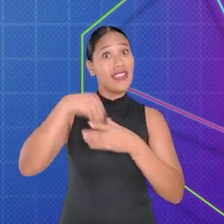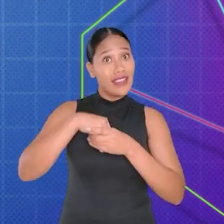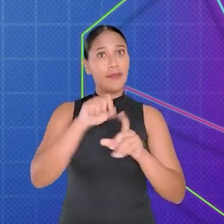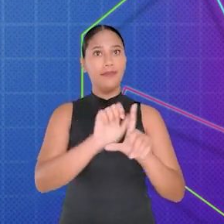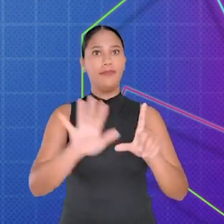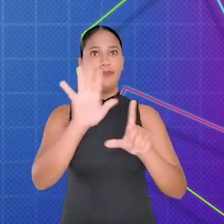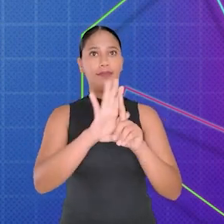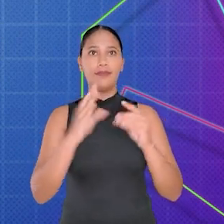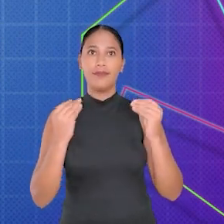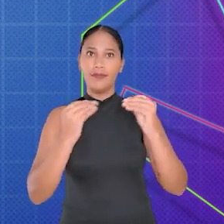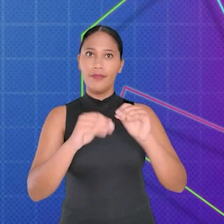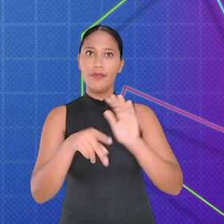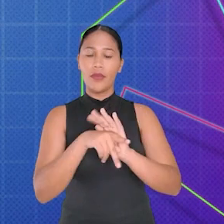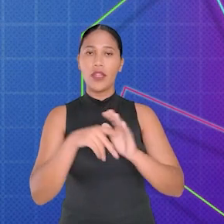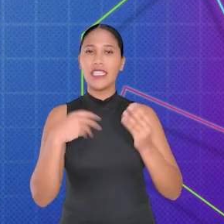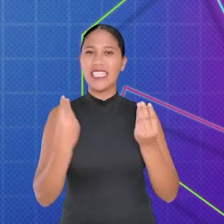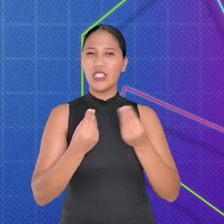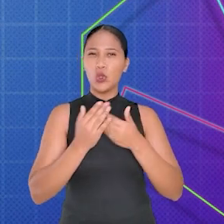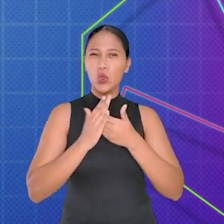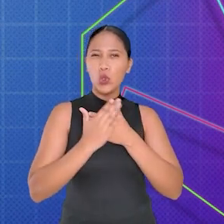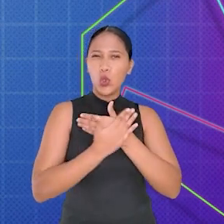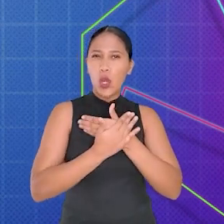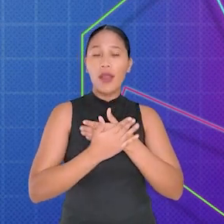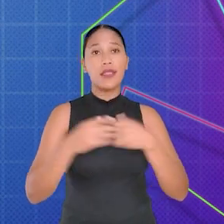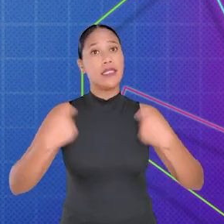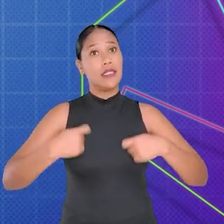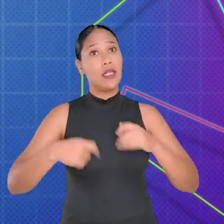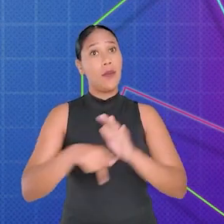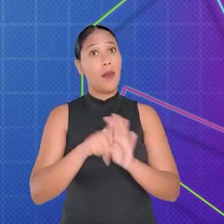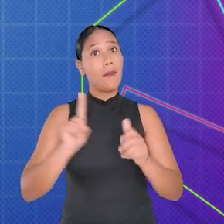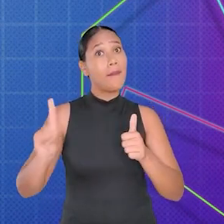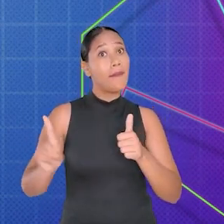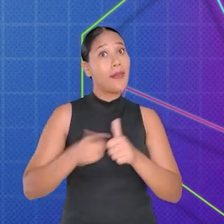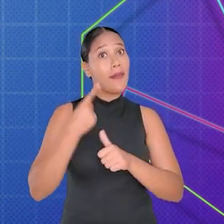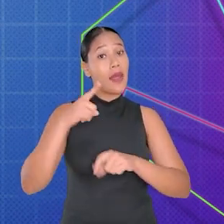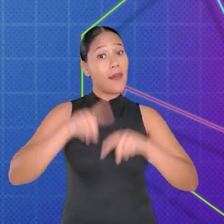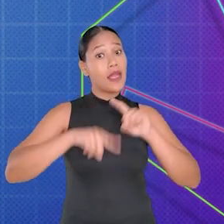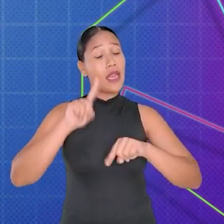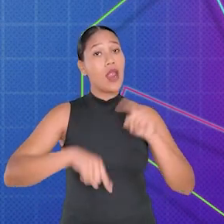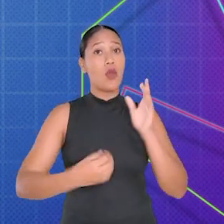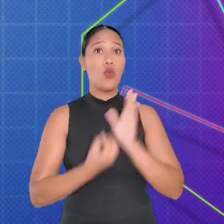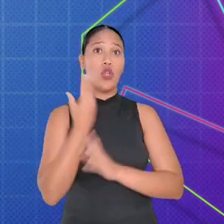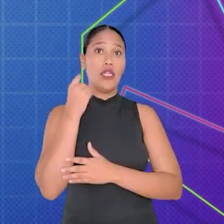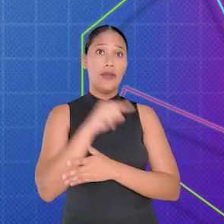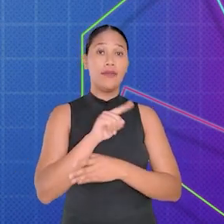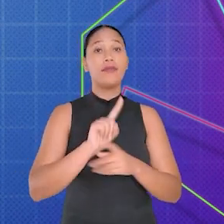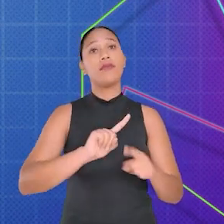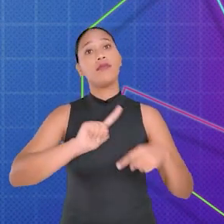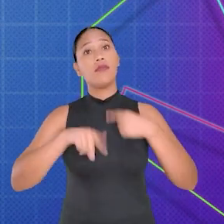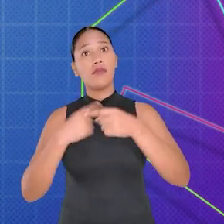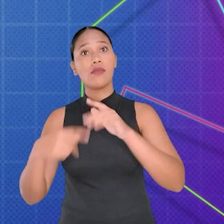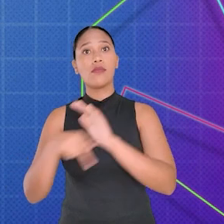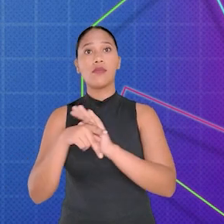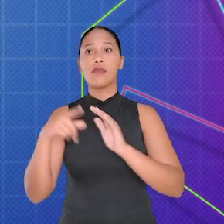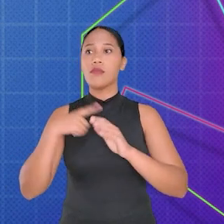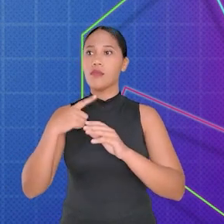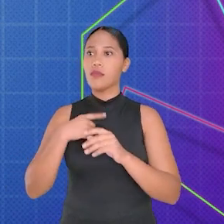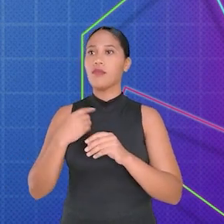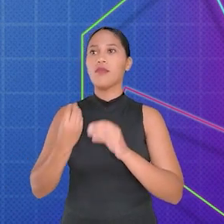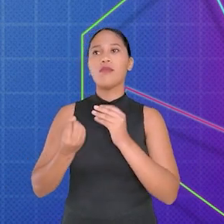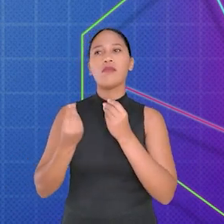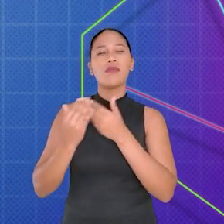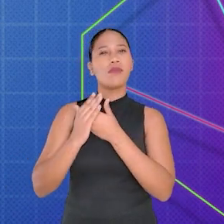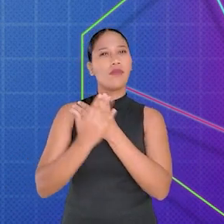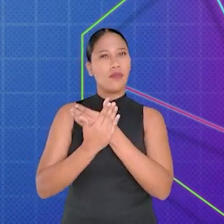primeiro criar um material para o objeto e, em seguida, adicionar uma textura ao material. Existem várias opções de textura